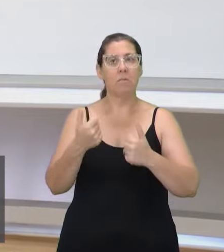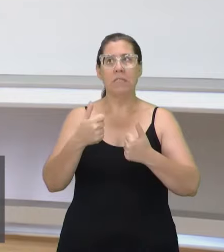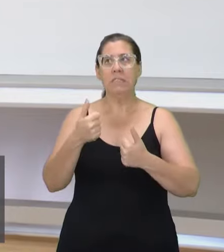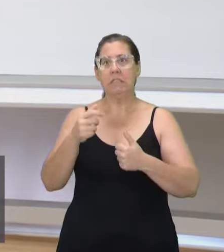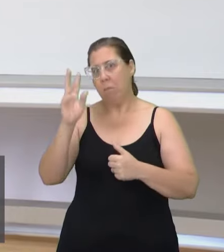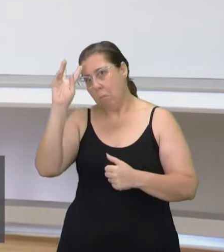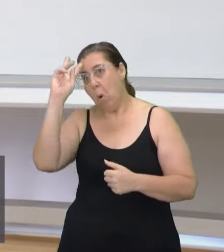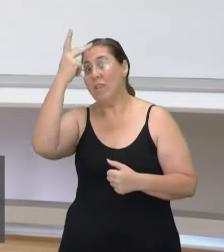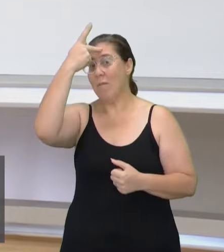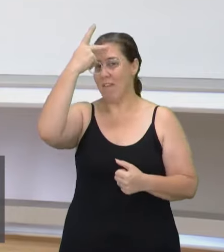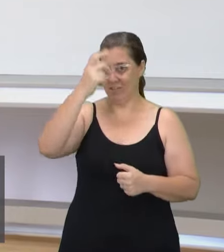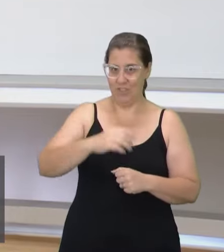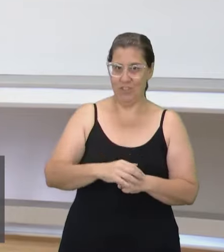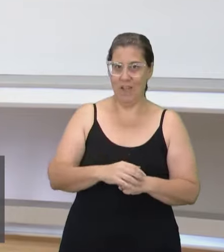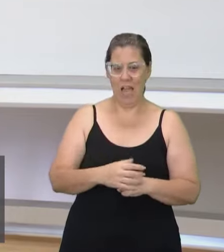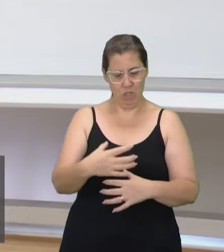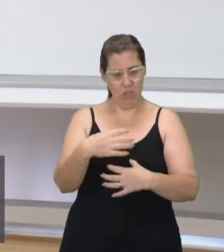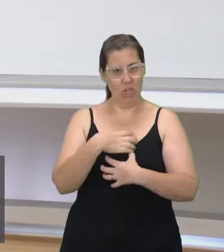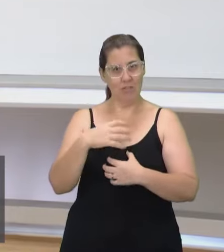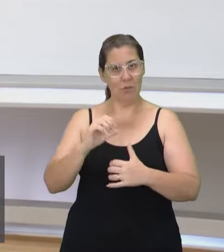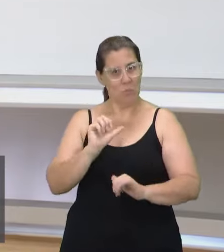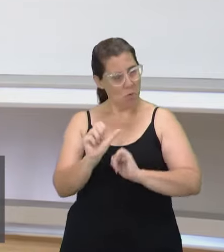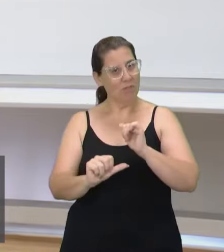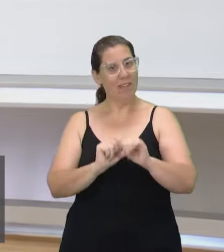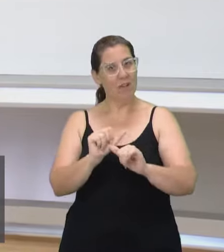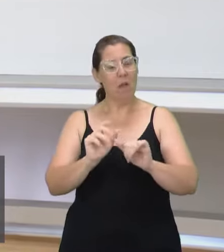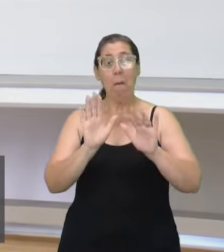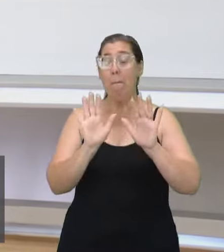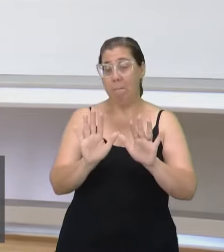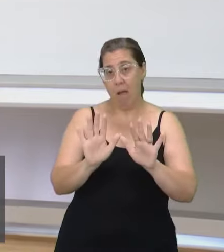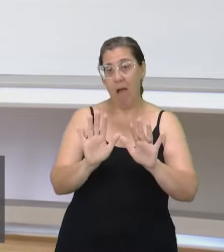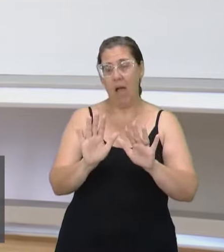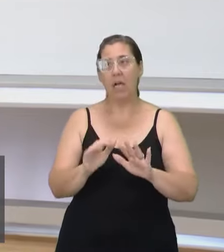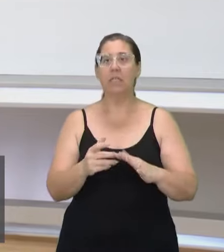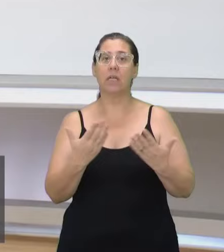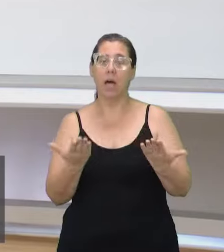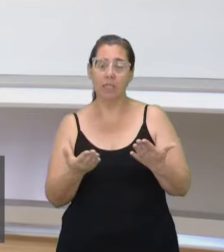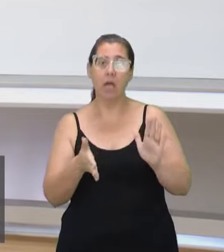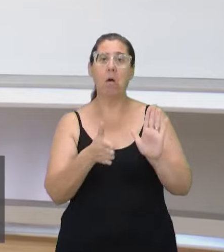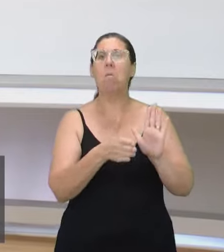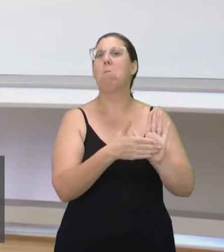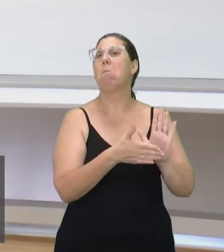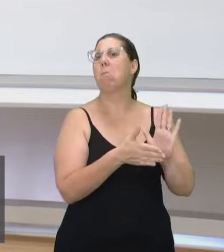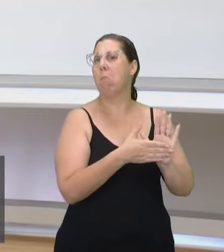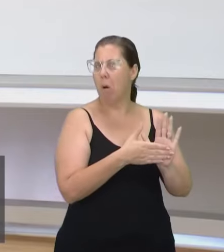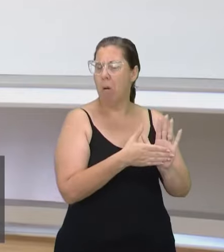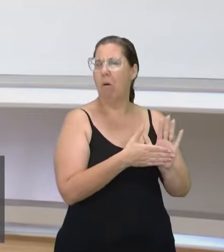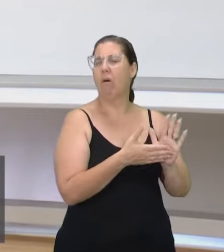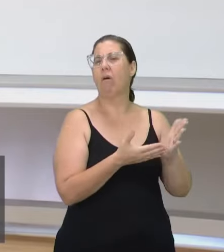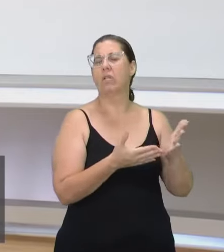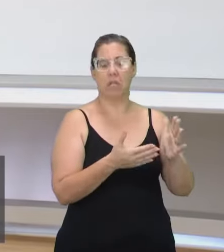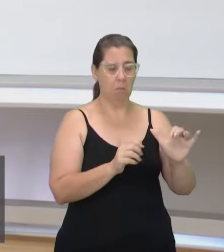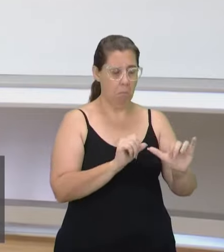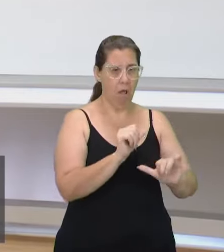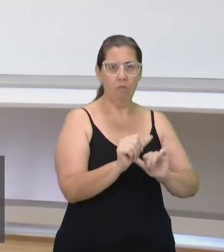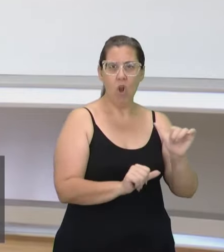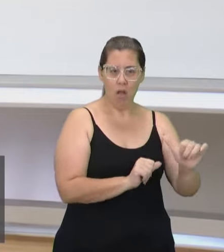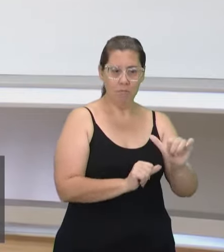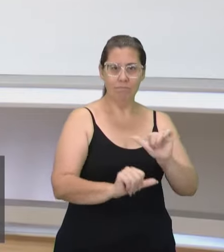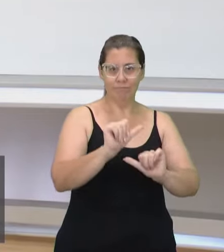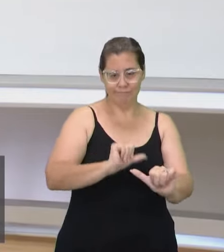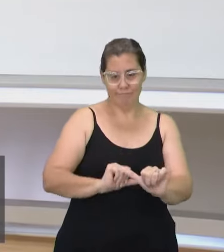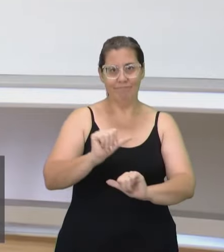mente também, vamos dizer assim. Mas sendo assim, propondo essa troca de lugares